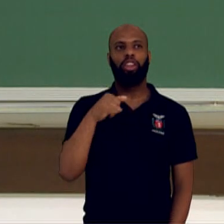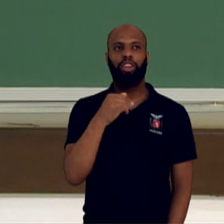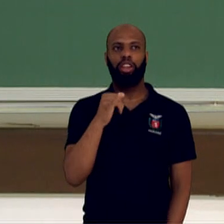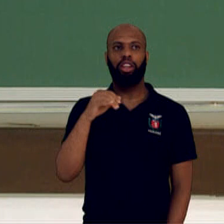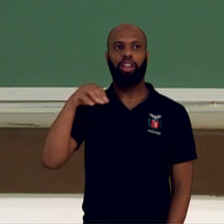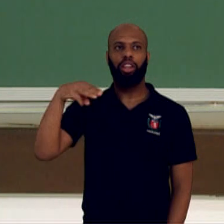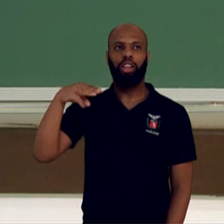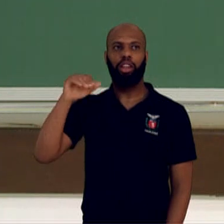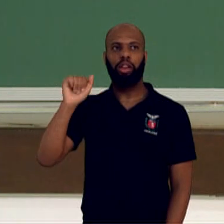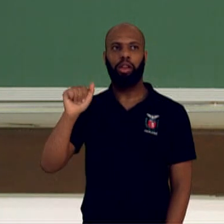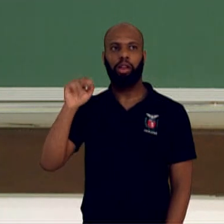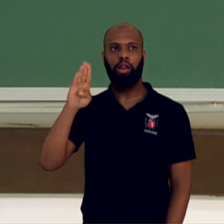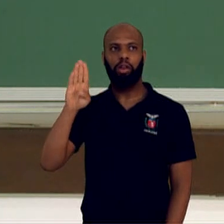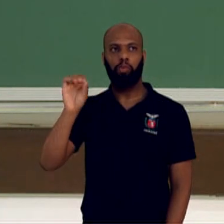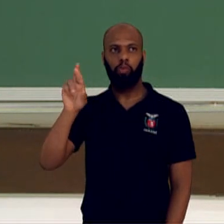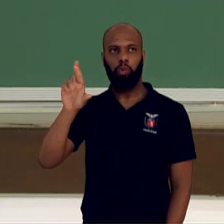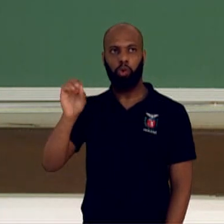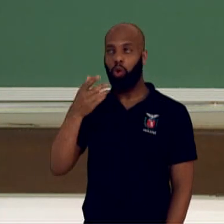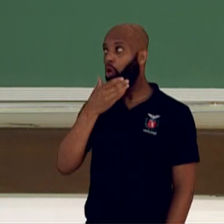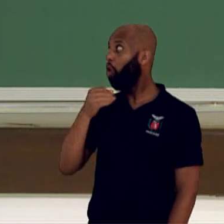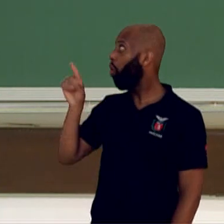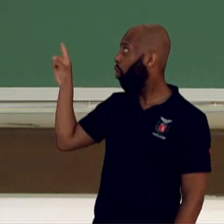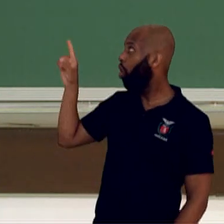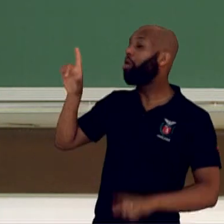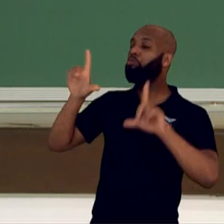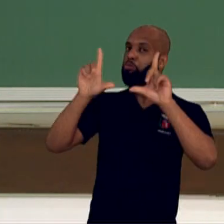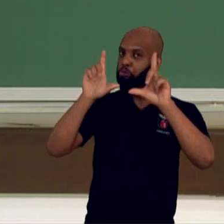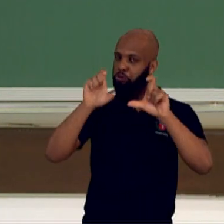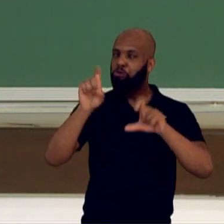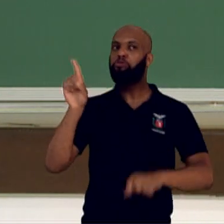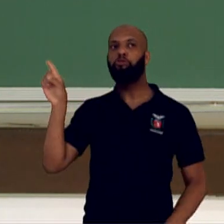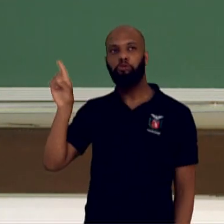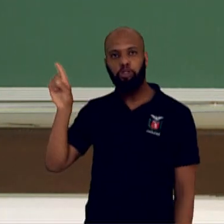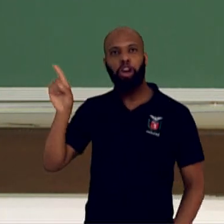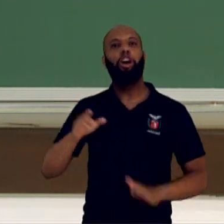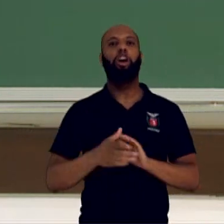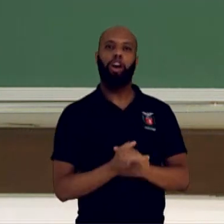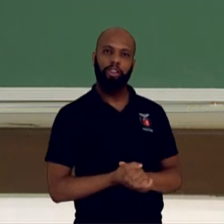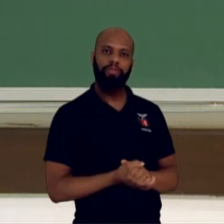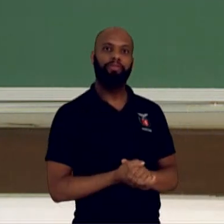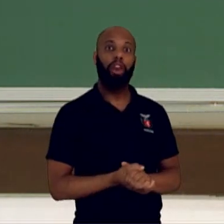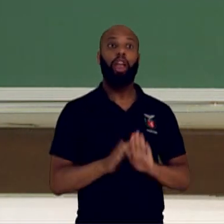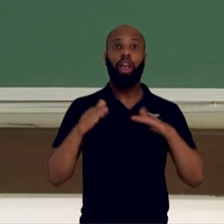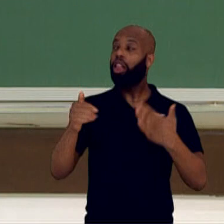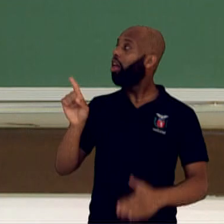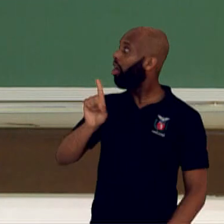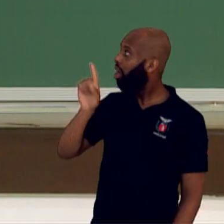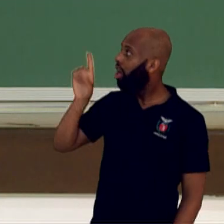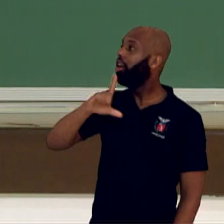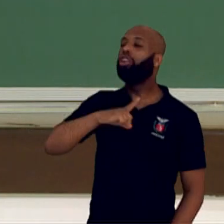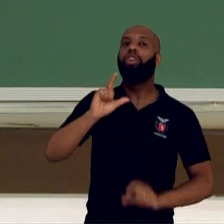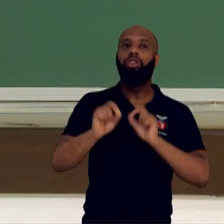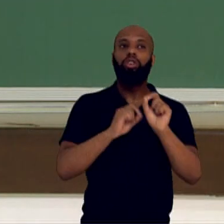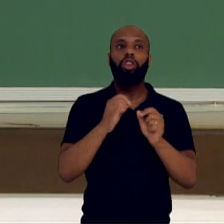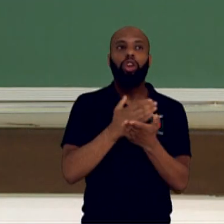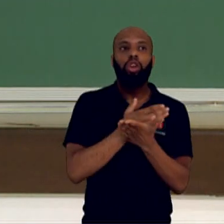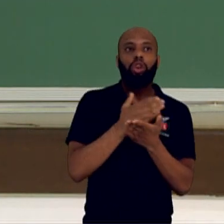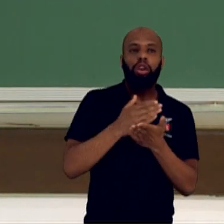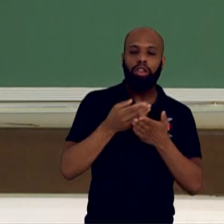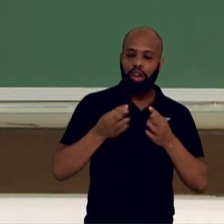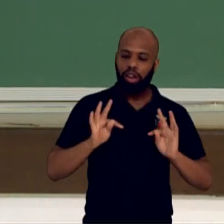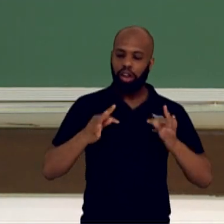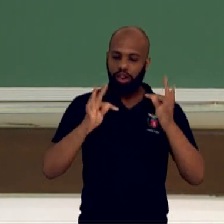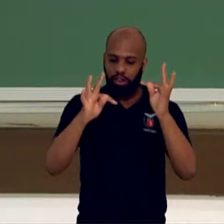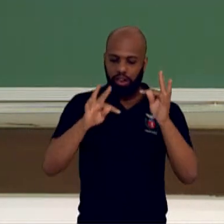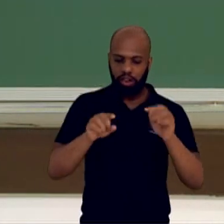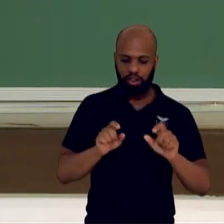é este que está na foto, né? Com ele, pessoal, a gente trouxe aí a inclusão da bateria eletrônica.